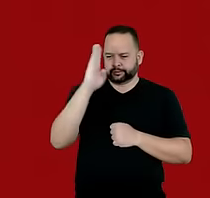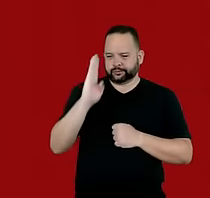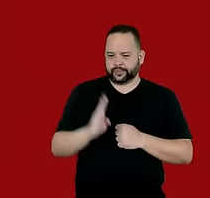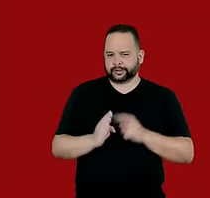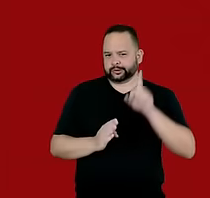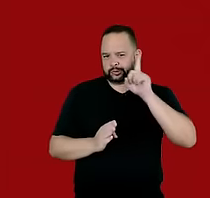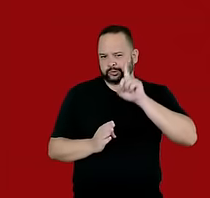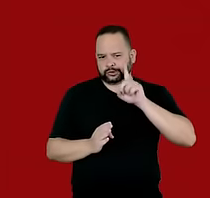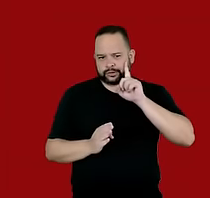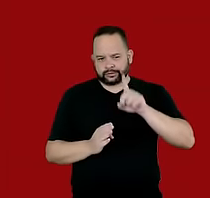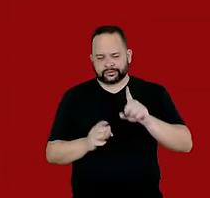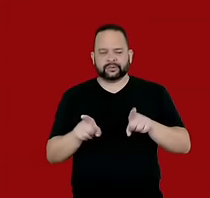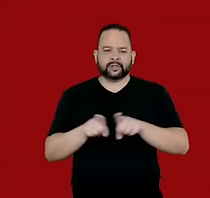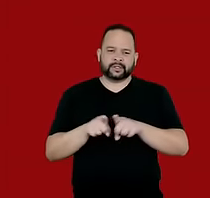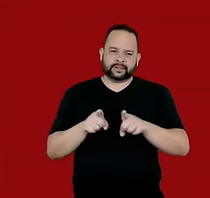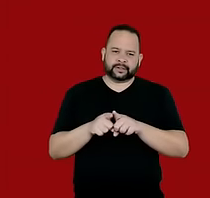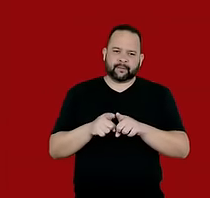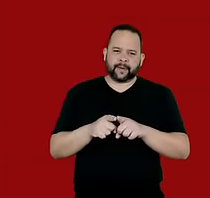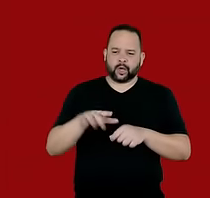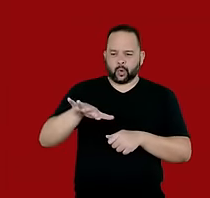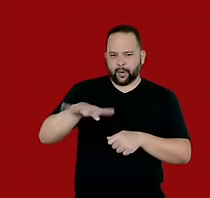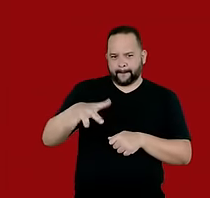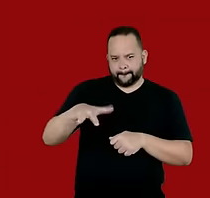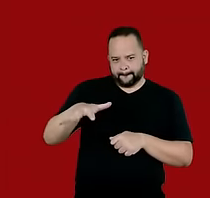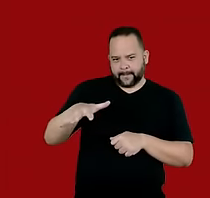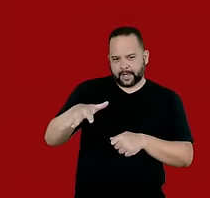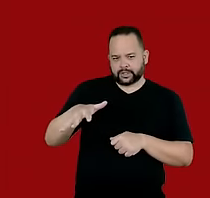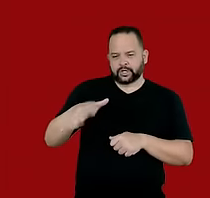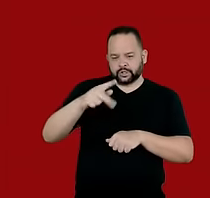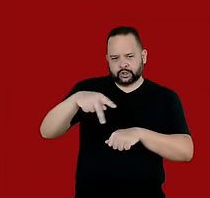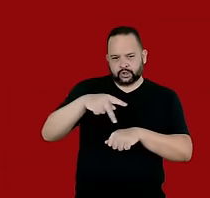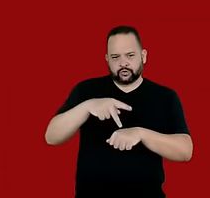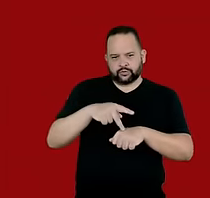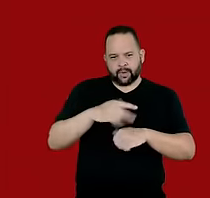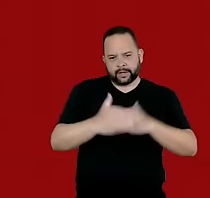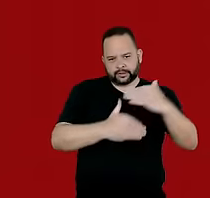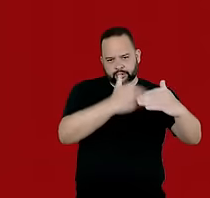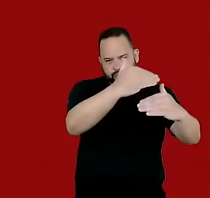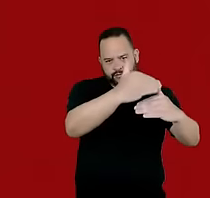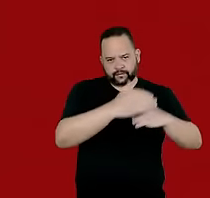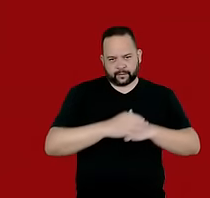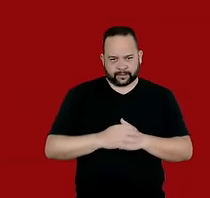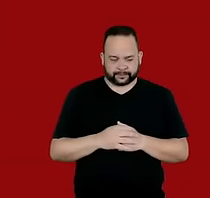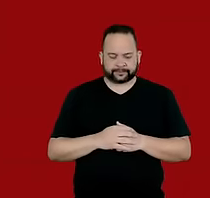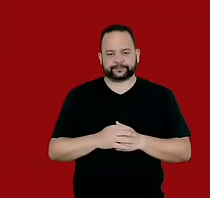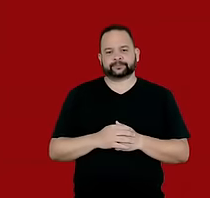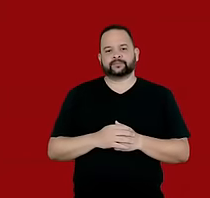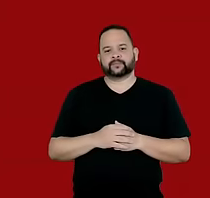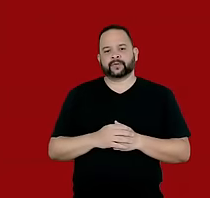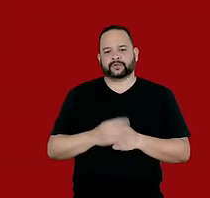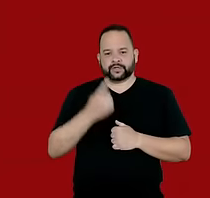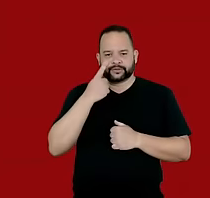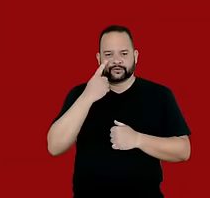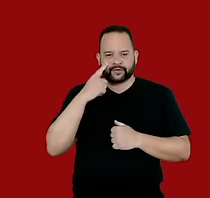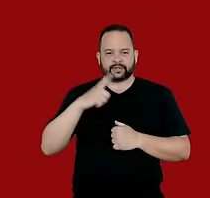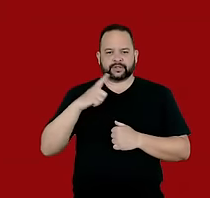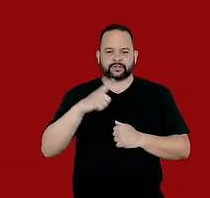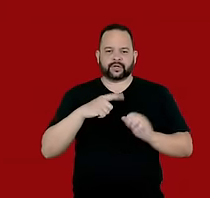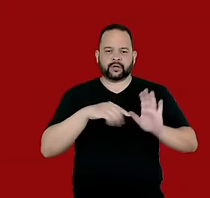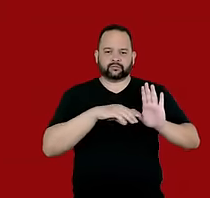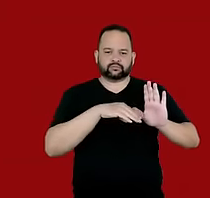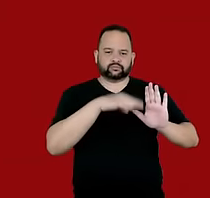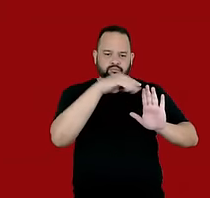emergente então a gente vê que a gente teve aquele processo de alta e teve um processo de baixa recente quando quando a gente pega a mesma taxa real né ela